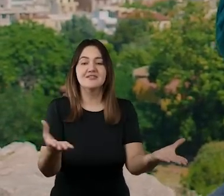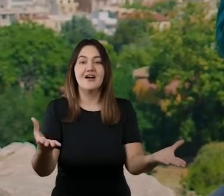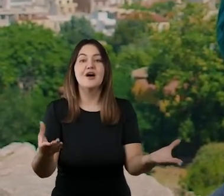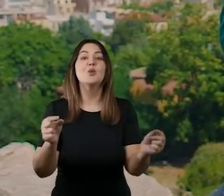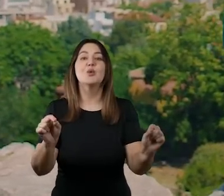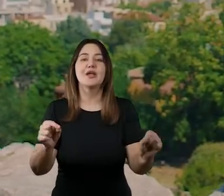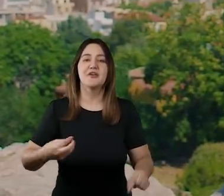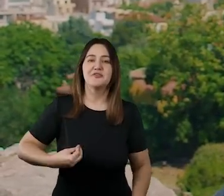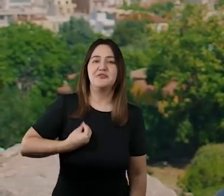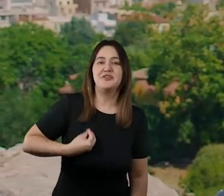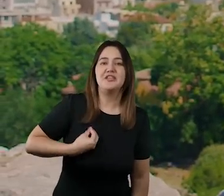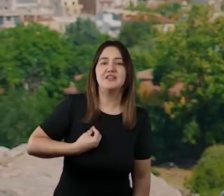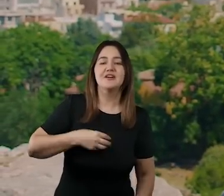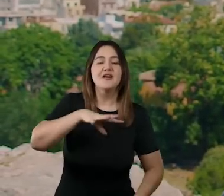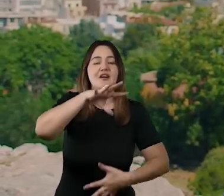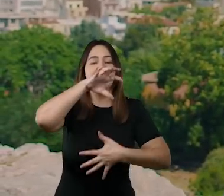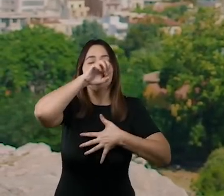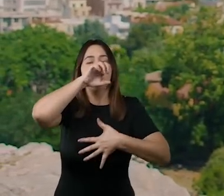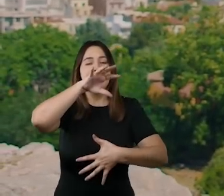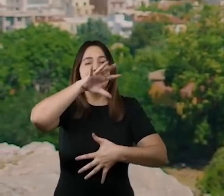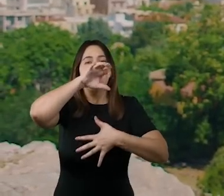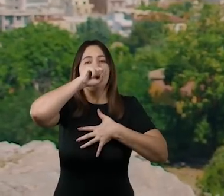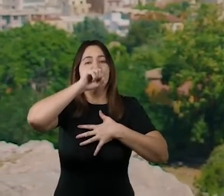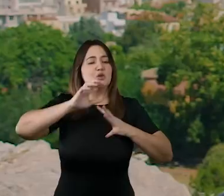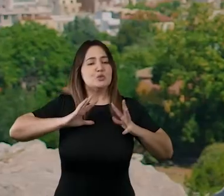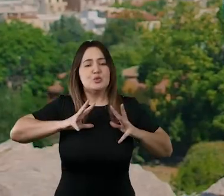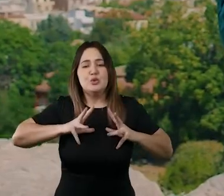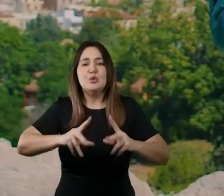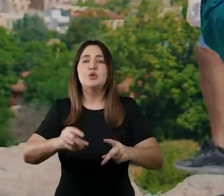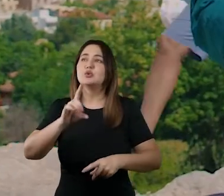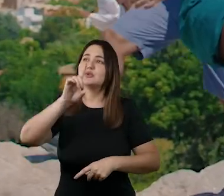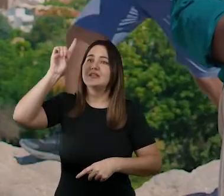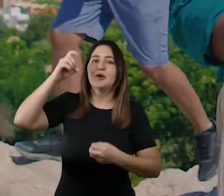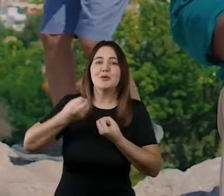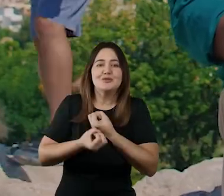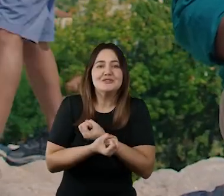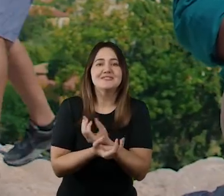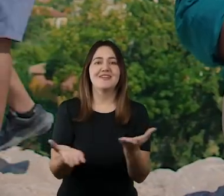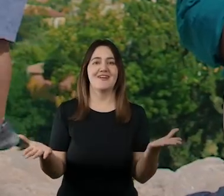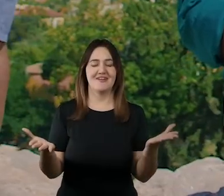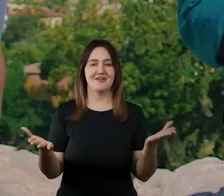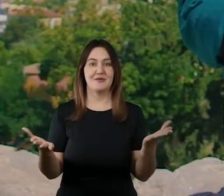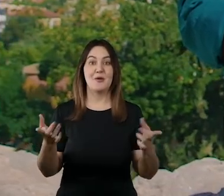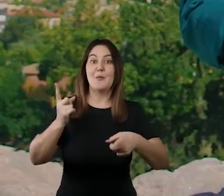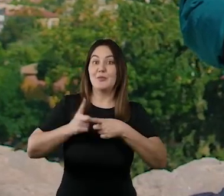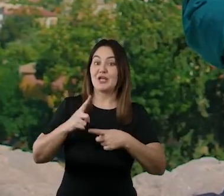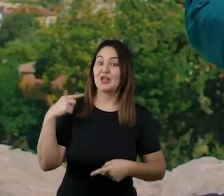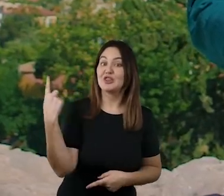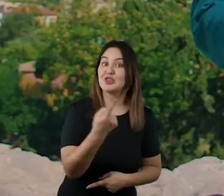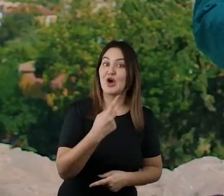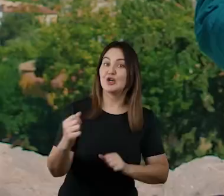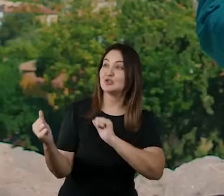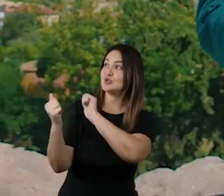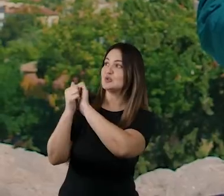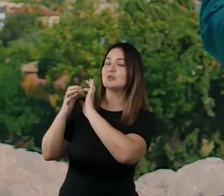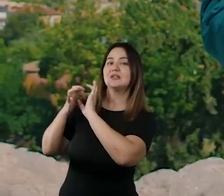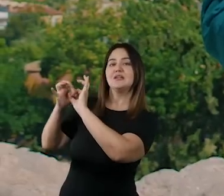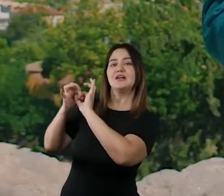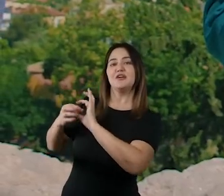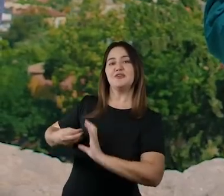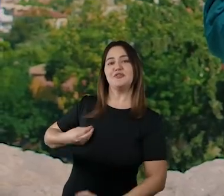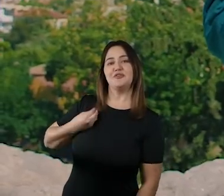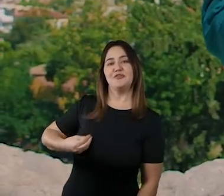vida, respiração e tudo mais. E no verso 28 ele diz, pois nele vivemos, nos movemos